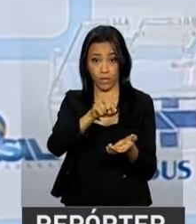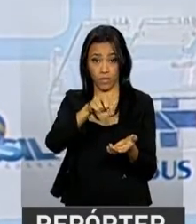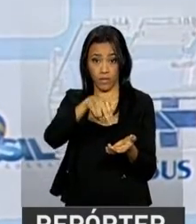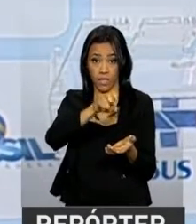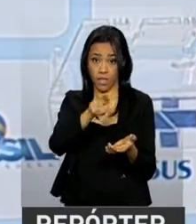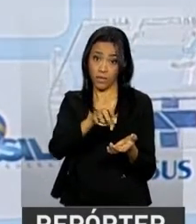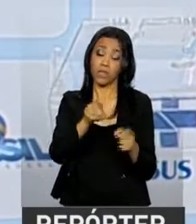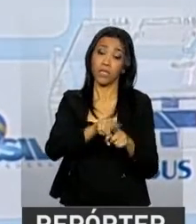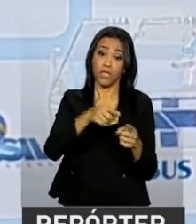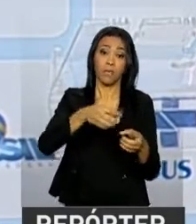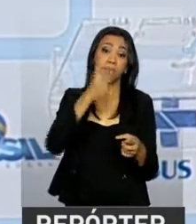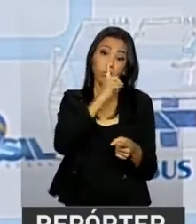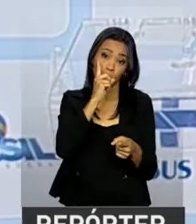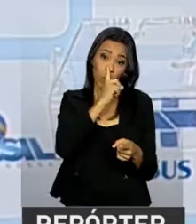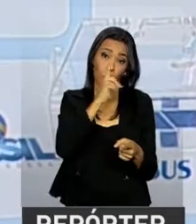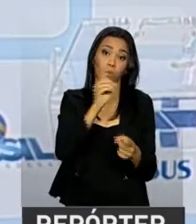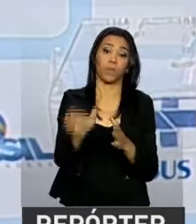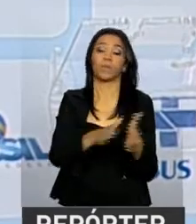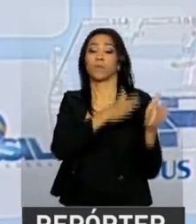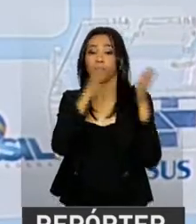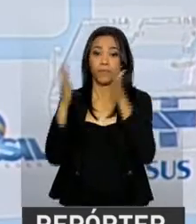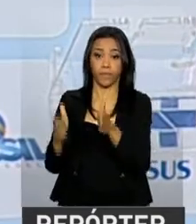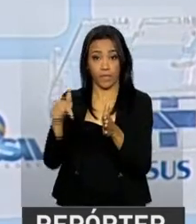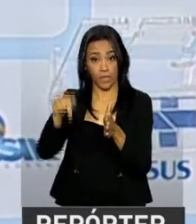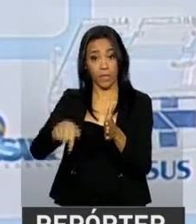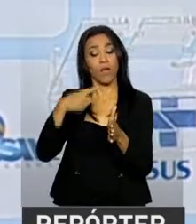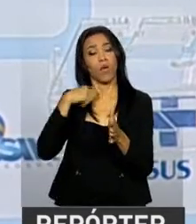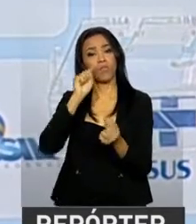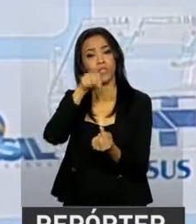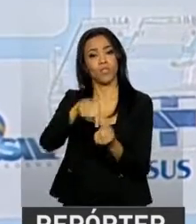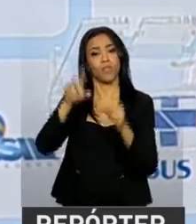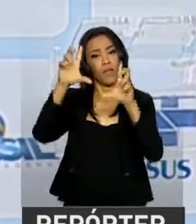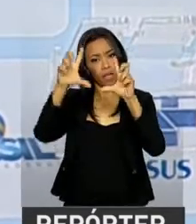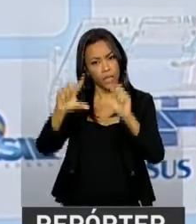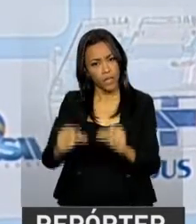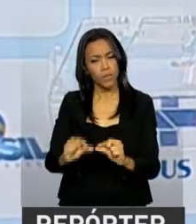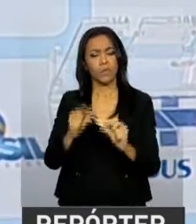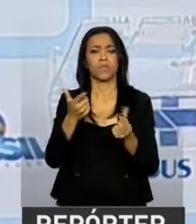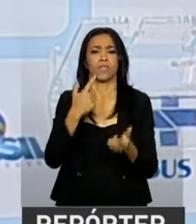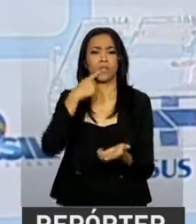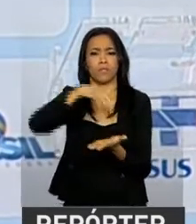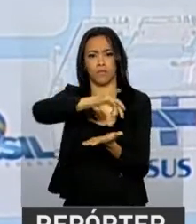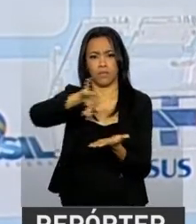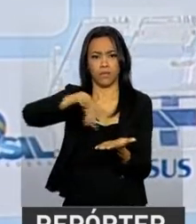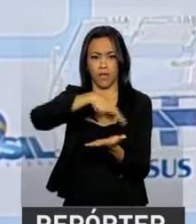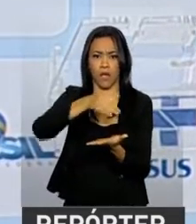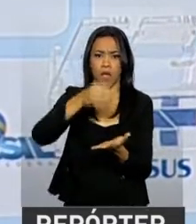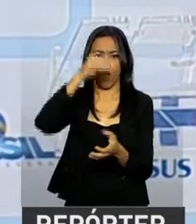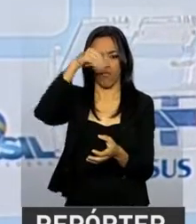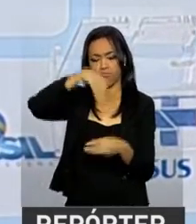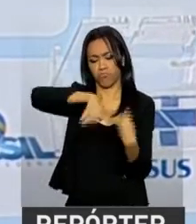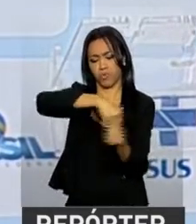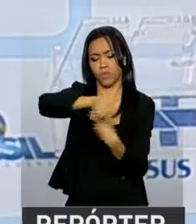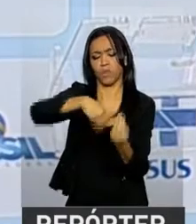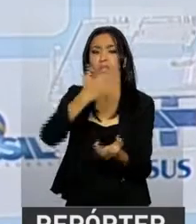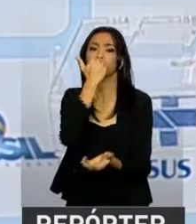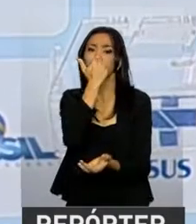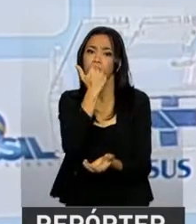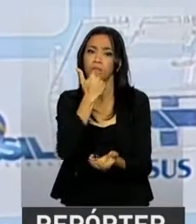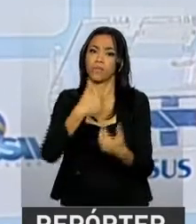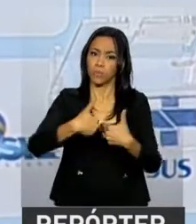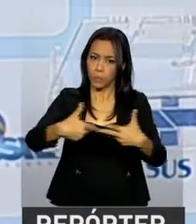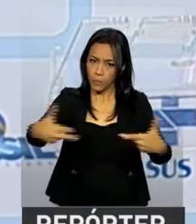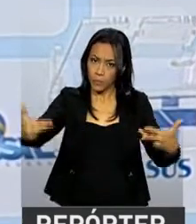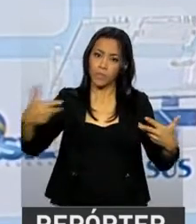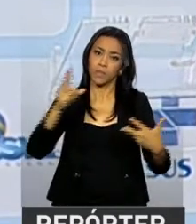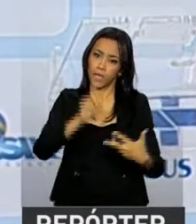do governo brasileiro, com essa iniciativa, é ajudar a reduzir a ingestão de sódio entre a população brasileira, já que a ingestão do sódio